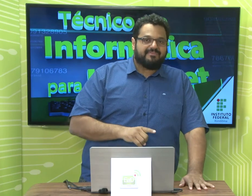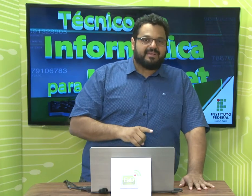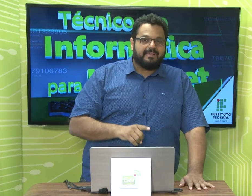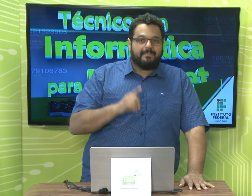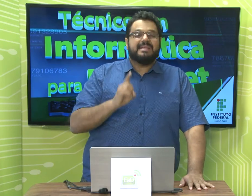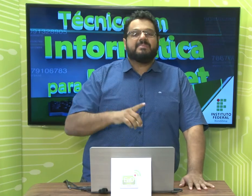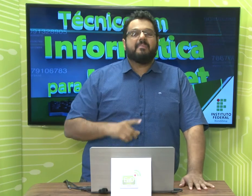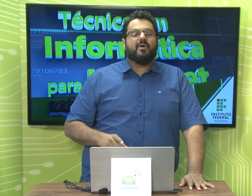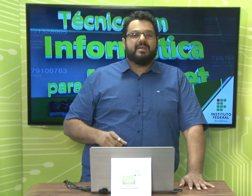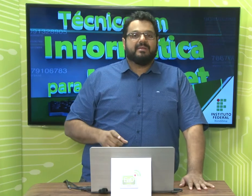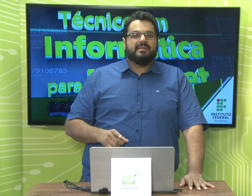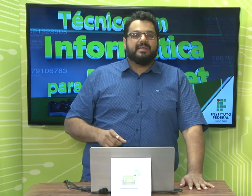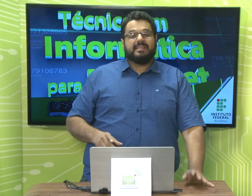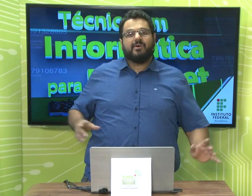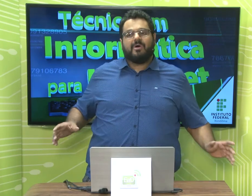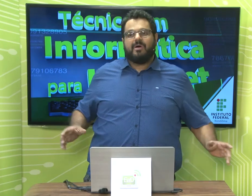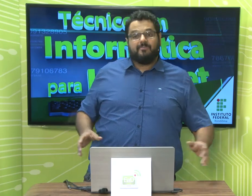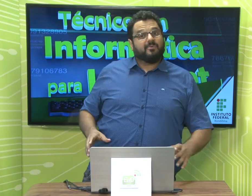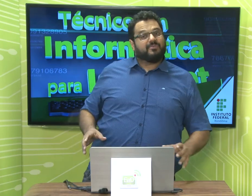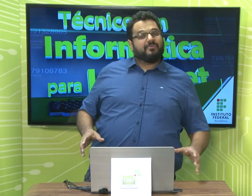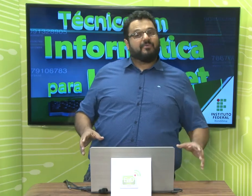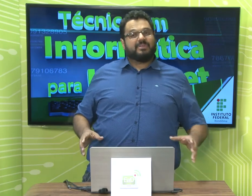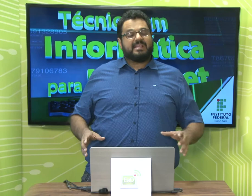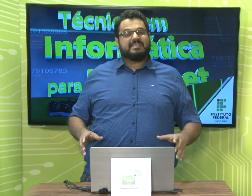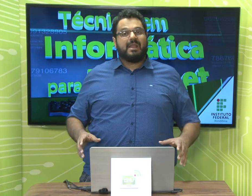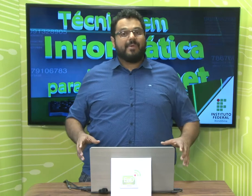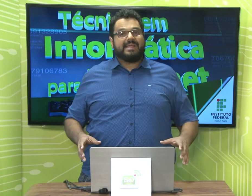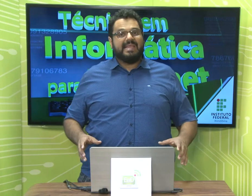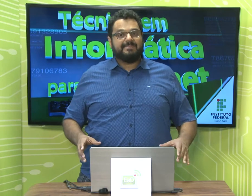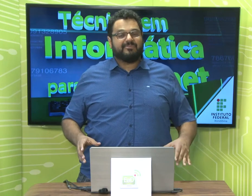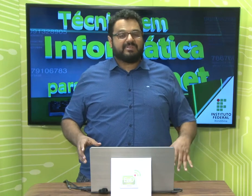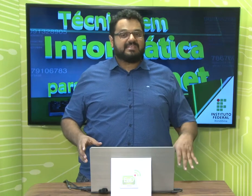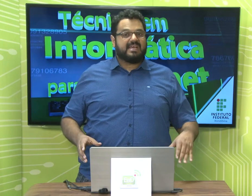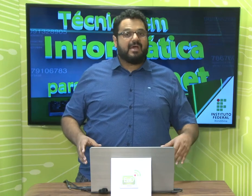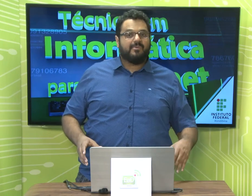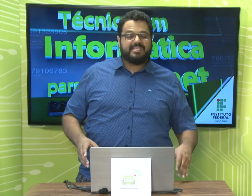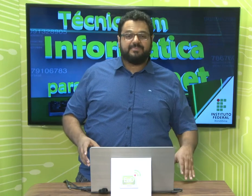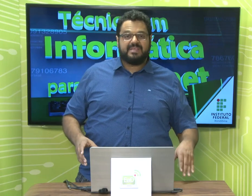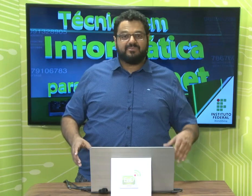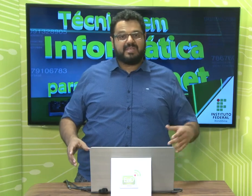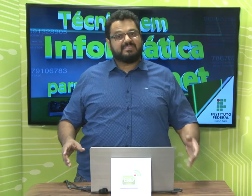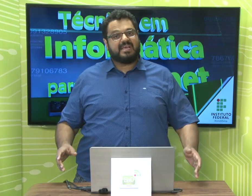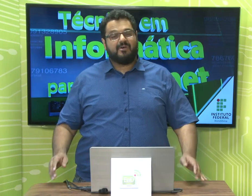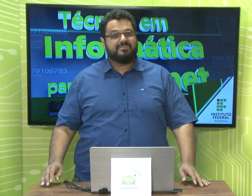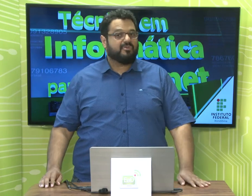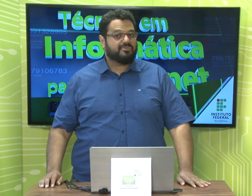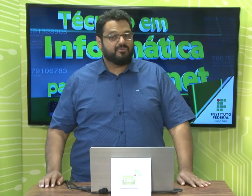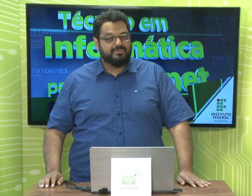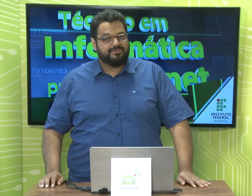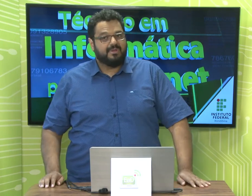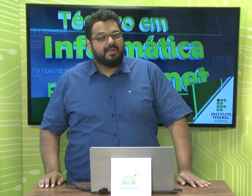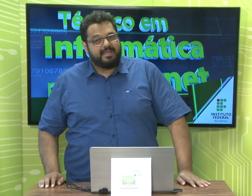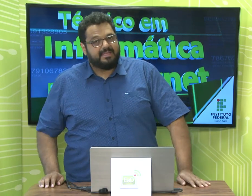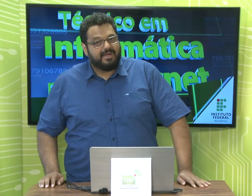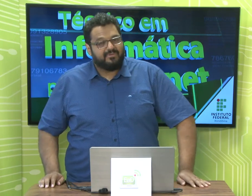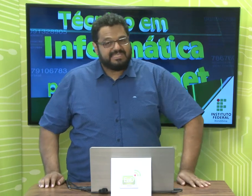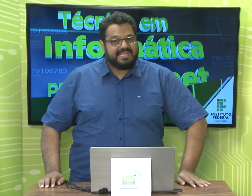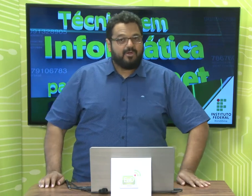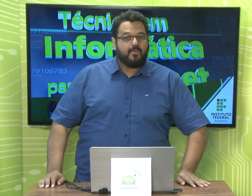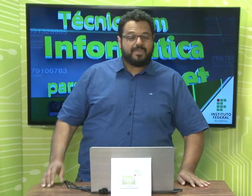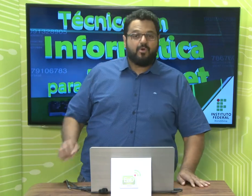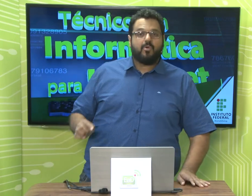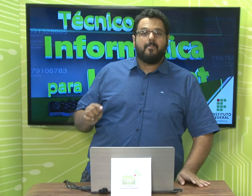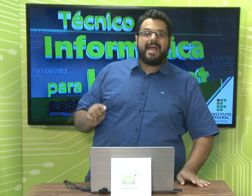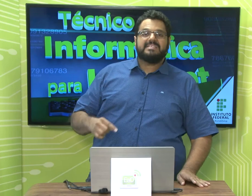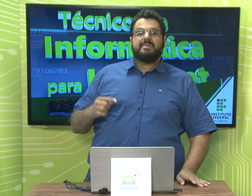placa gráfica, mas em memória. Então, na hora, poxa, eu vou ter que instalar o Eclipse, vou ter que instalar o NetBeans, vou ter que instalar o Visual Studio. Então você tem que